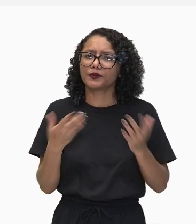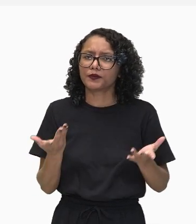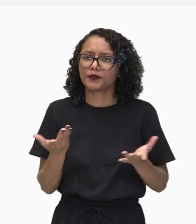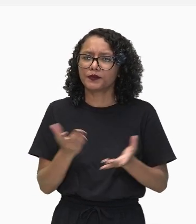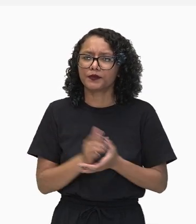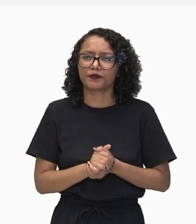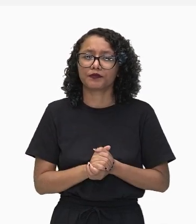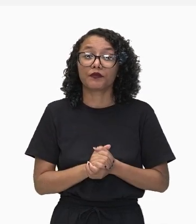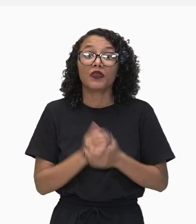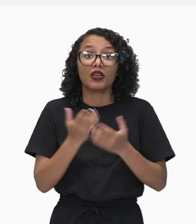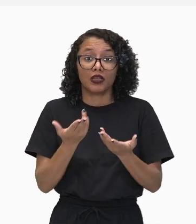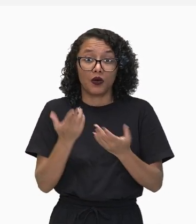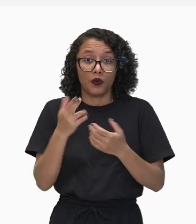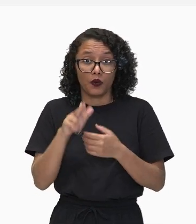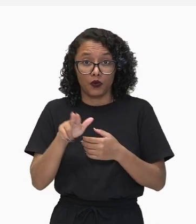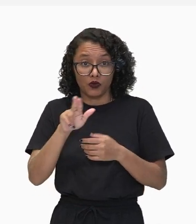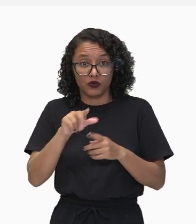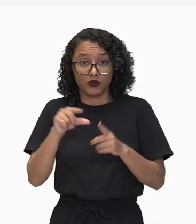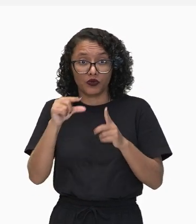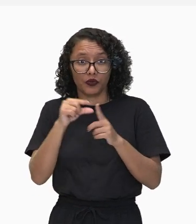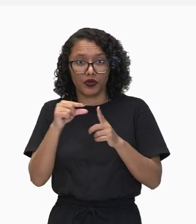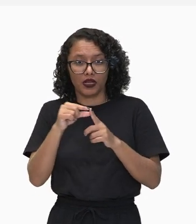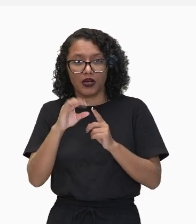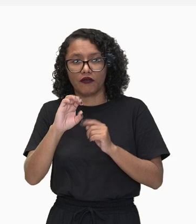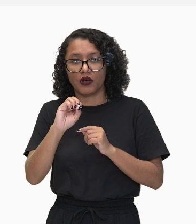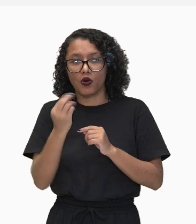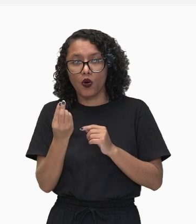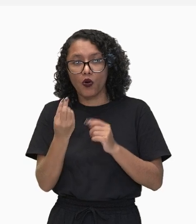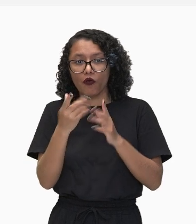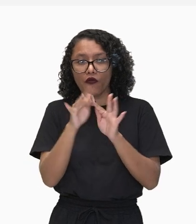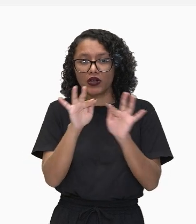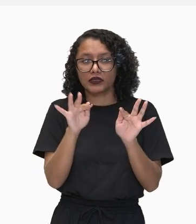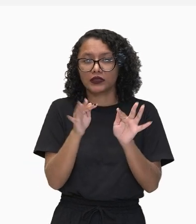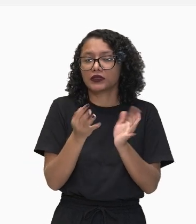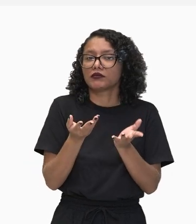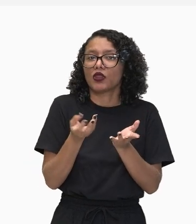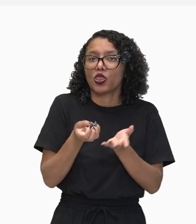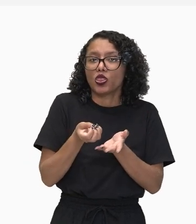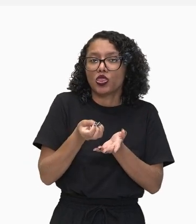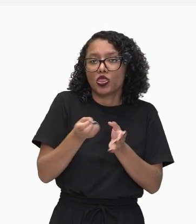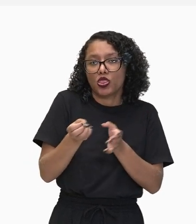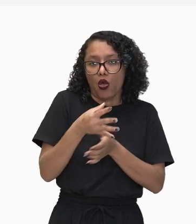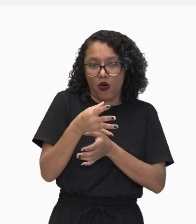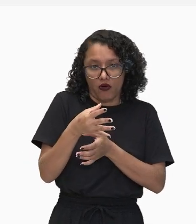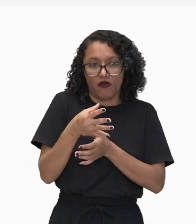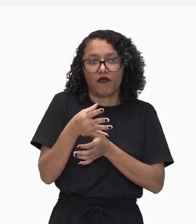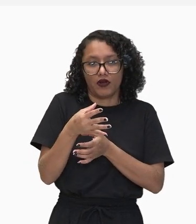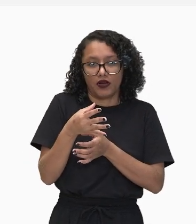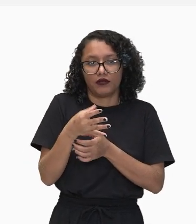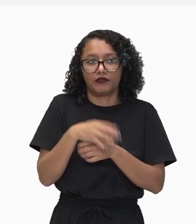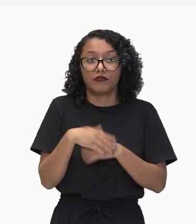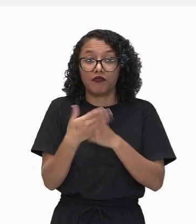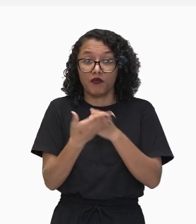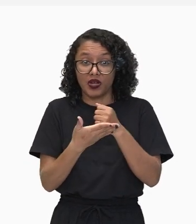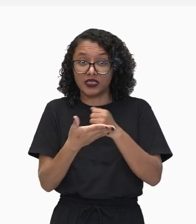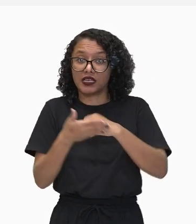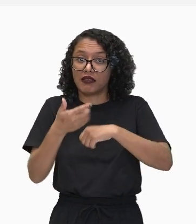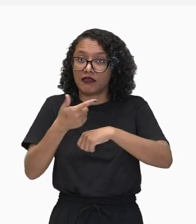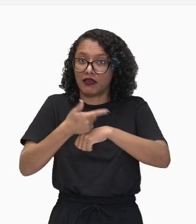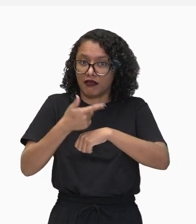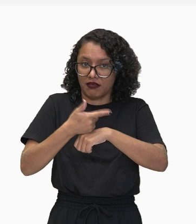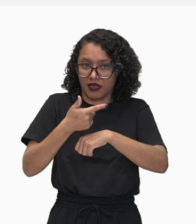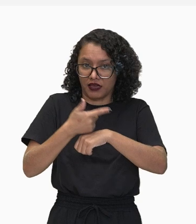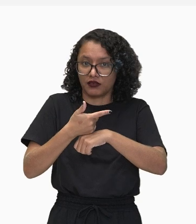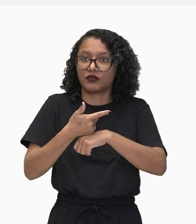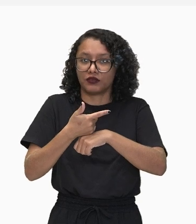Neologismo é o uso de palavra ou expressão nova com base em léxico, ou seja, na